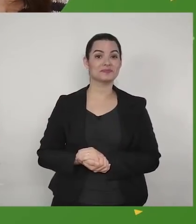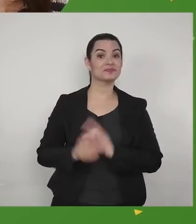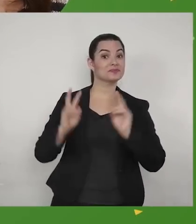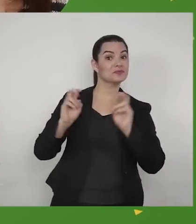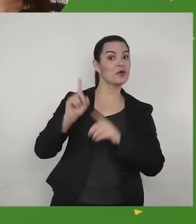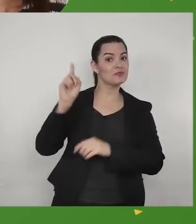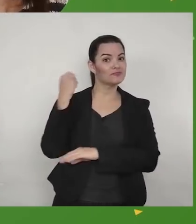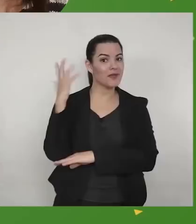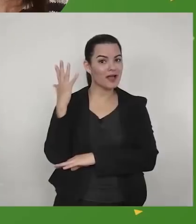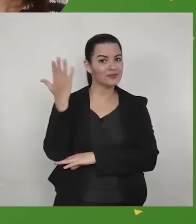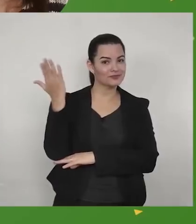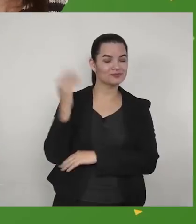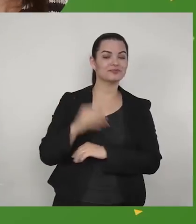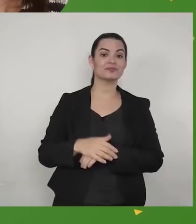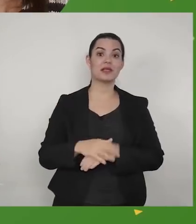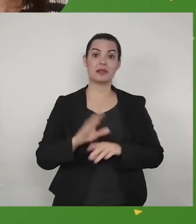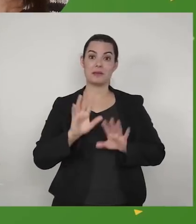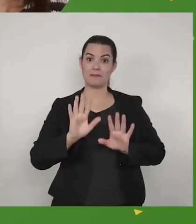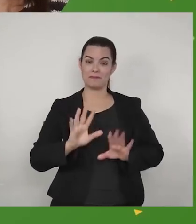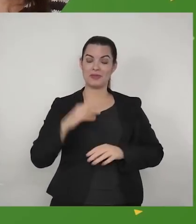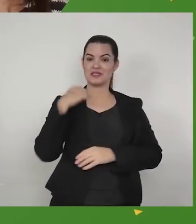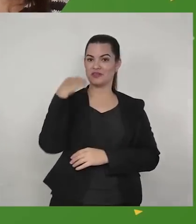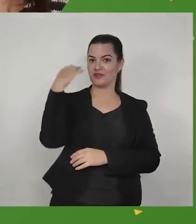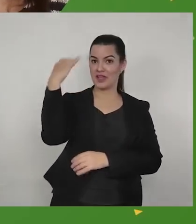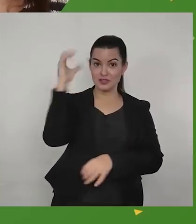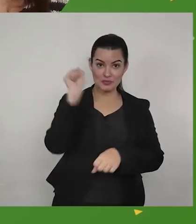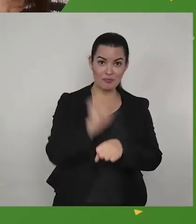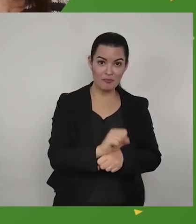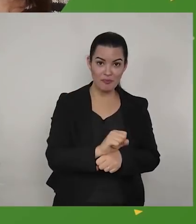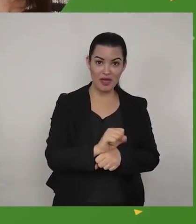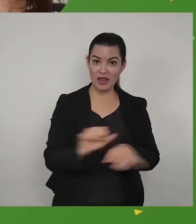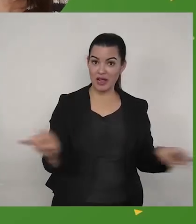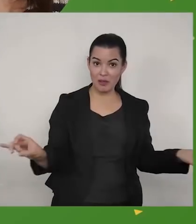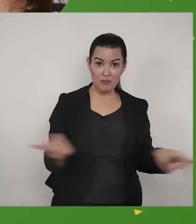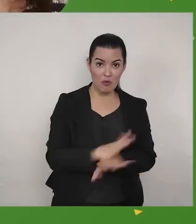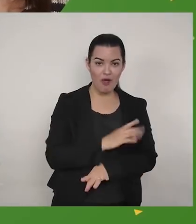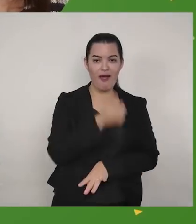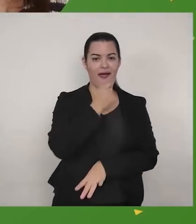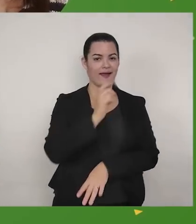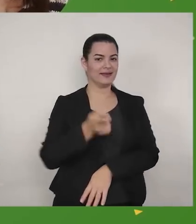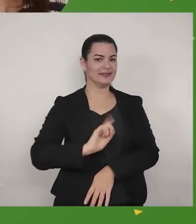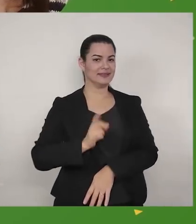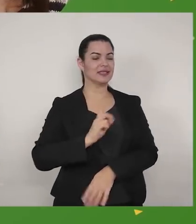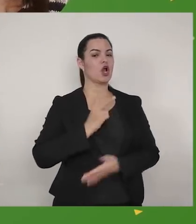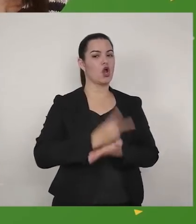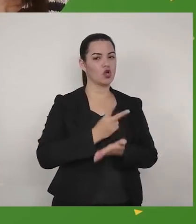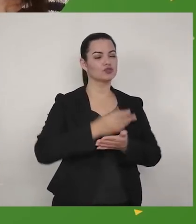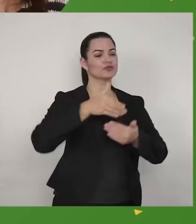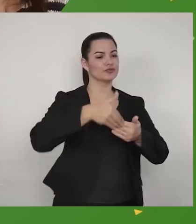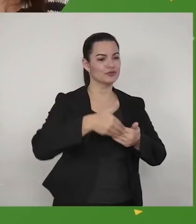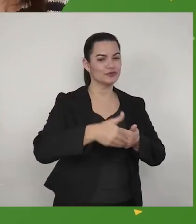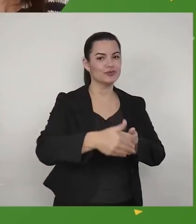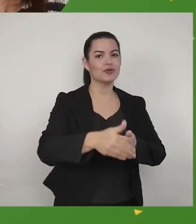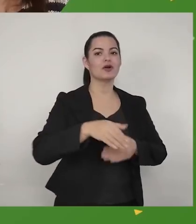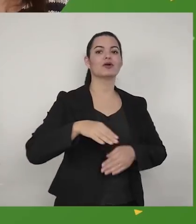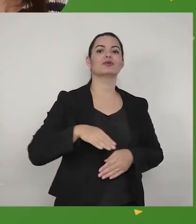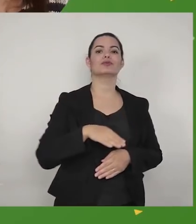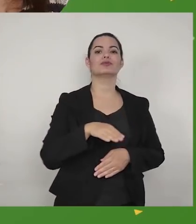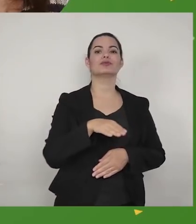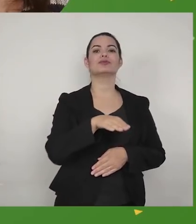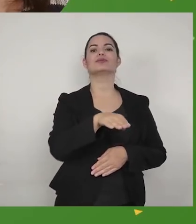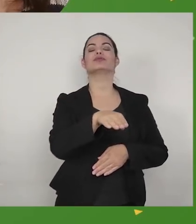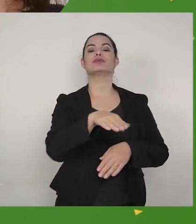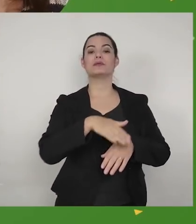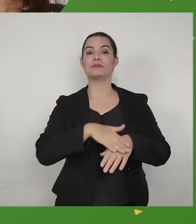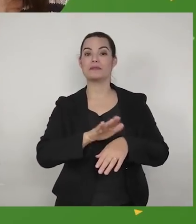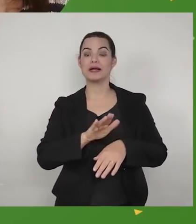Só que a viagem não para por aí. Nós seguimos um pouquinho mais o nosso trajeto.